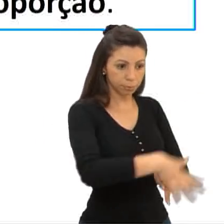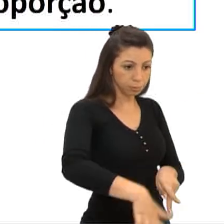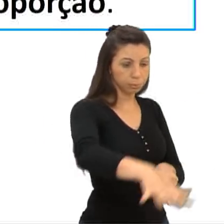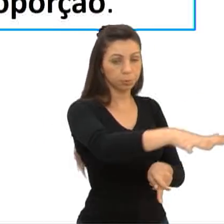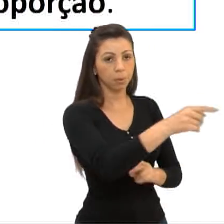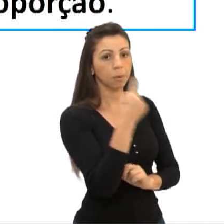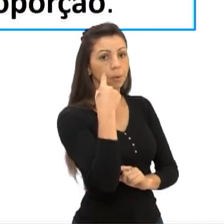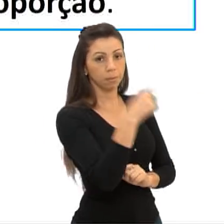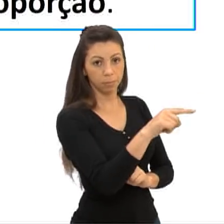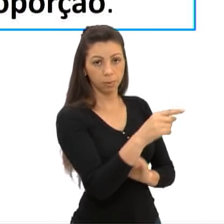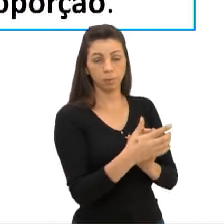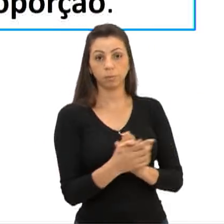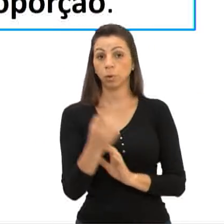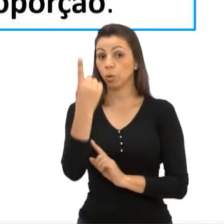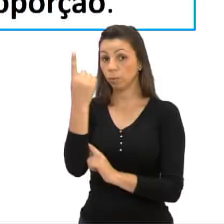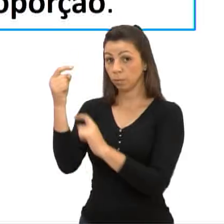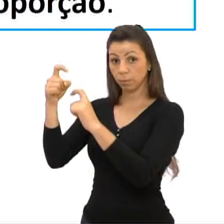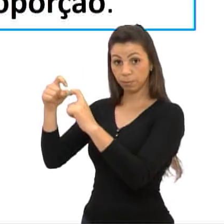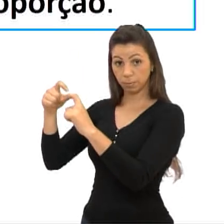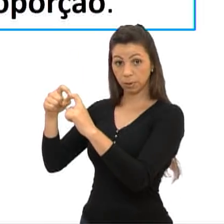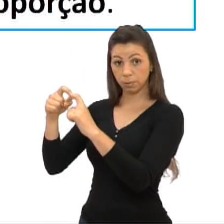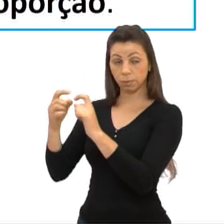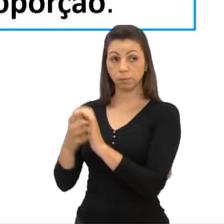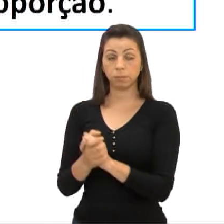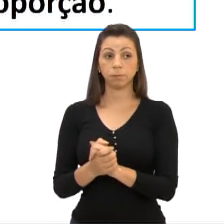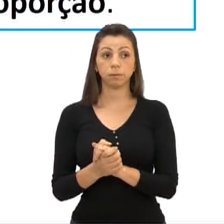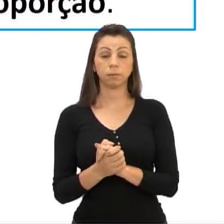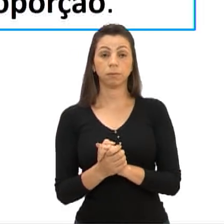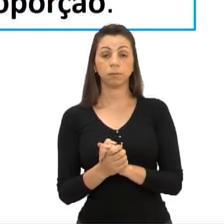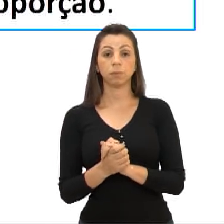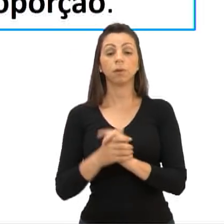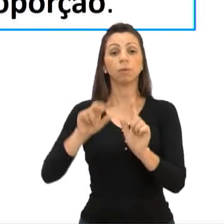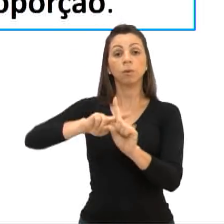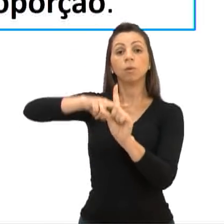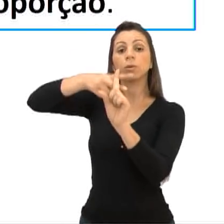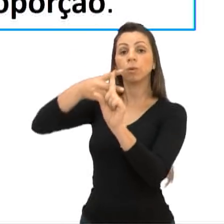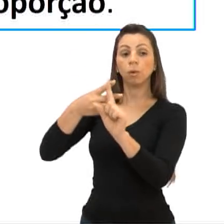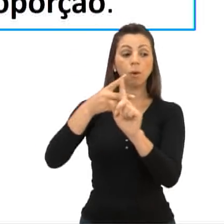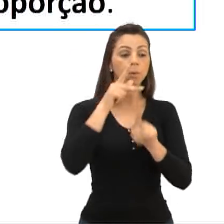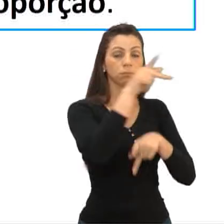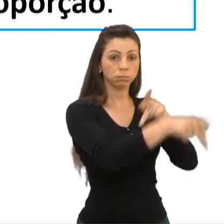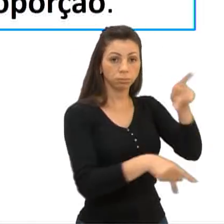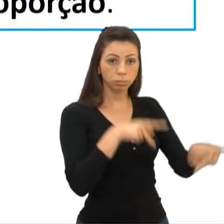cada vez que se dobra o número de habitantes, se dobra o número de médicos.